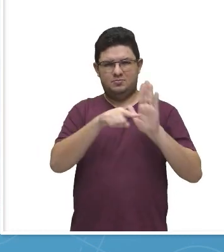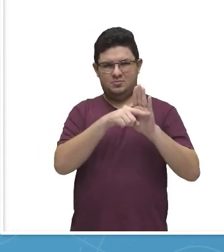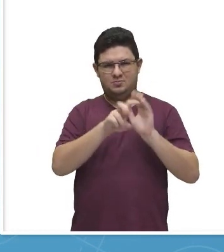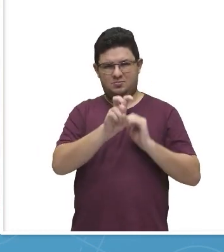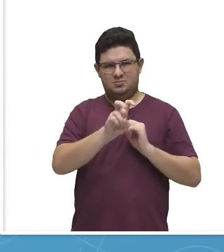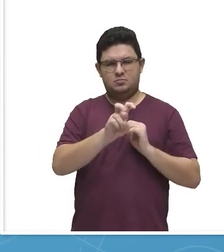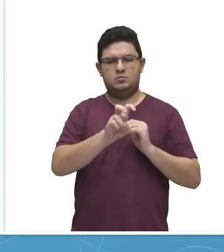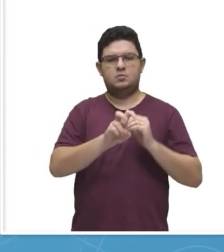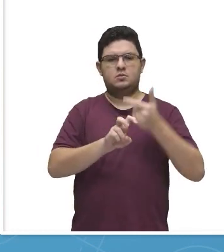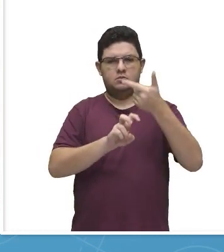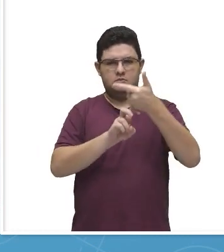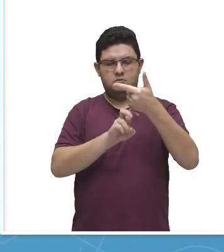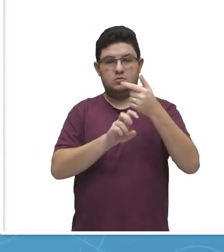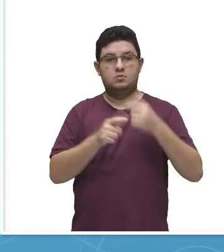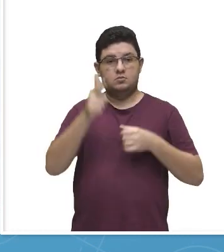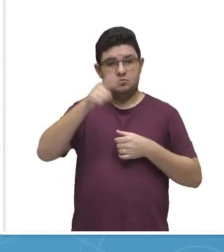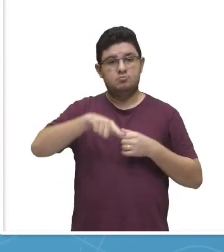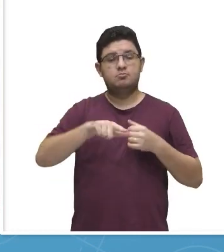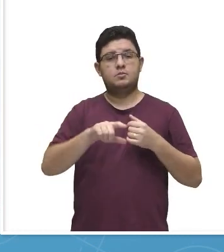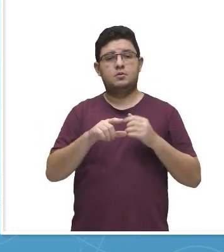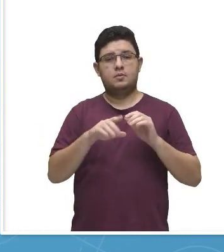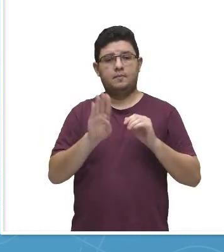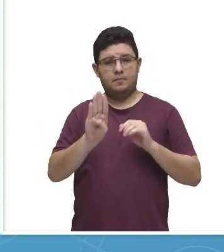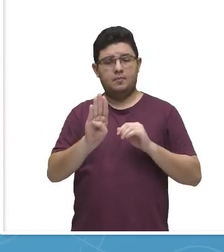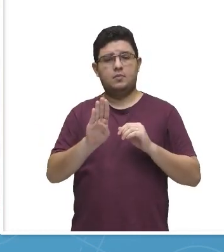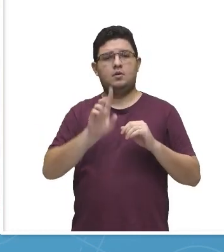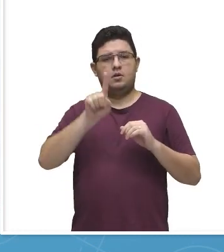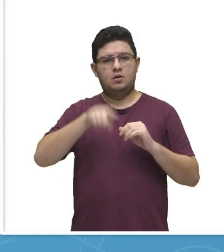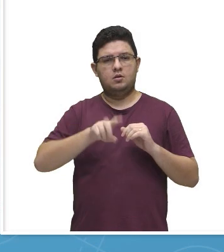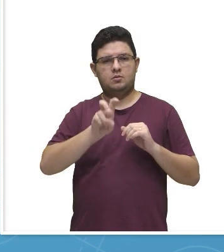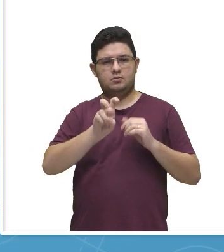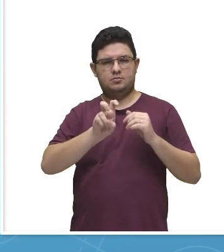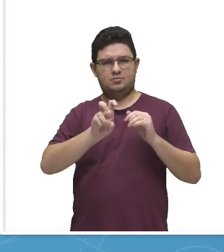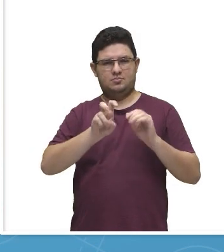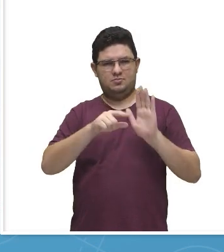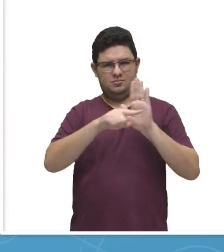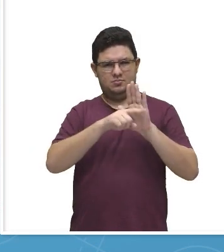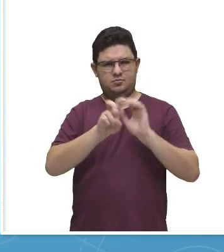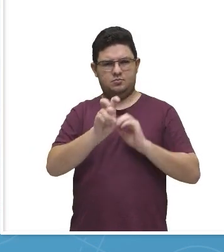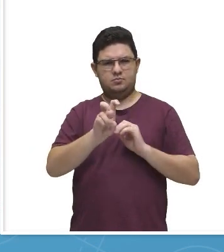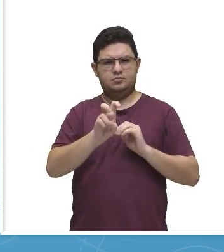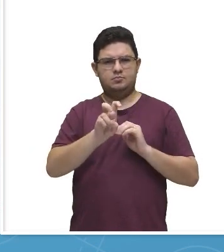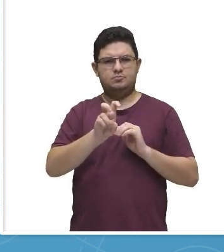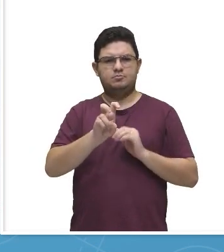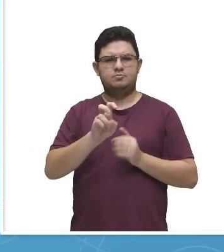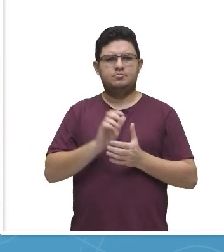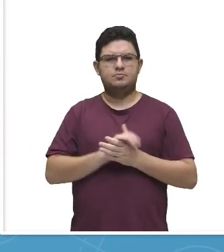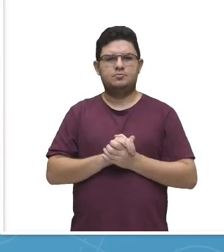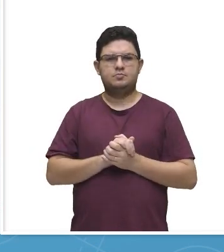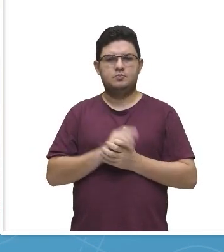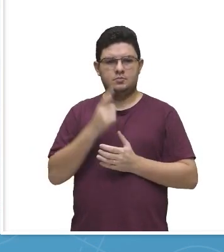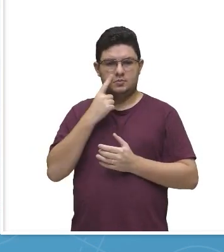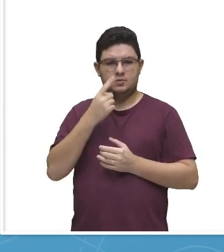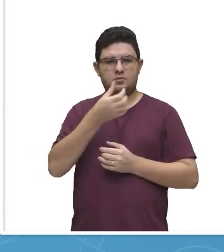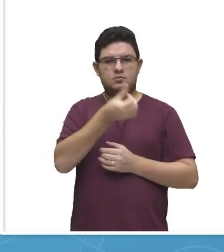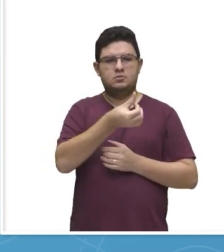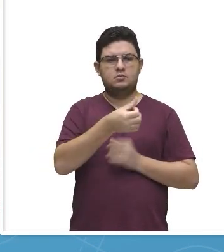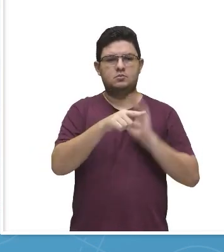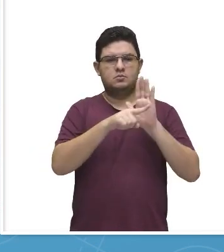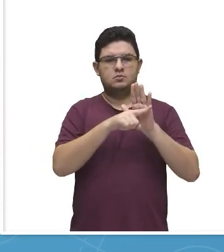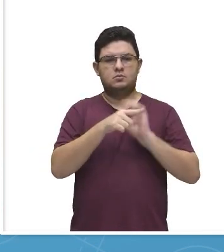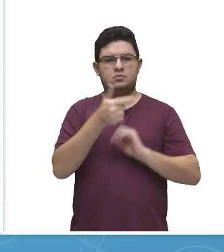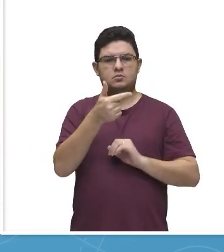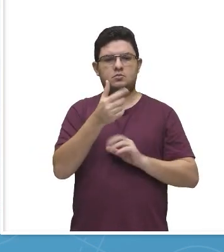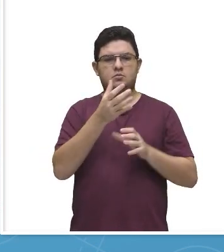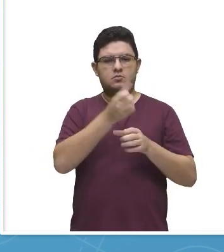vou ter 6 menos 2. Então, eu vou ter menos 5, 6 menos 2, 4. Na letra E, né? Vamos